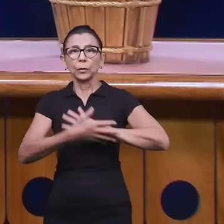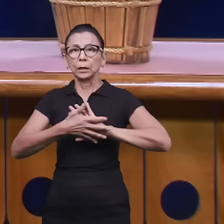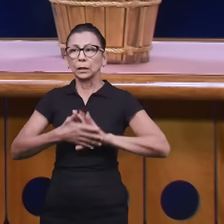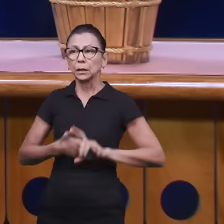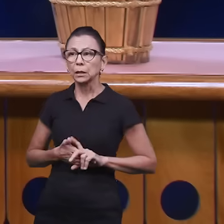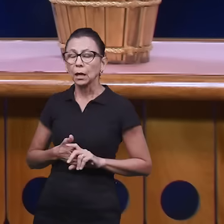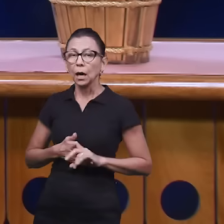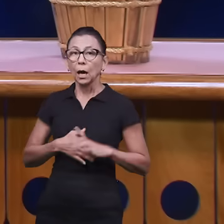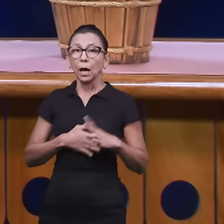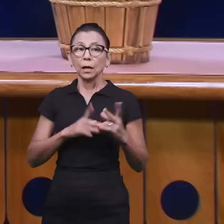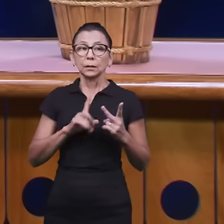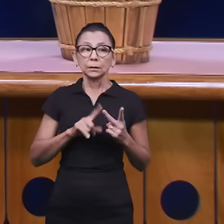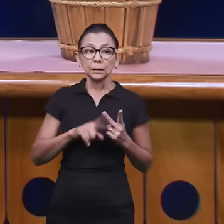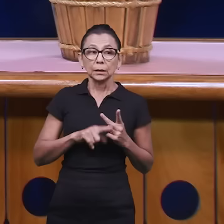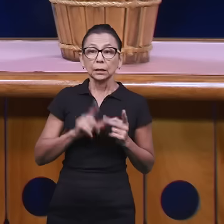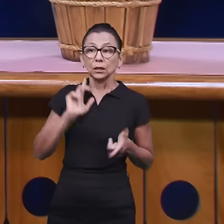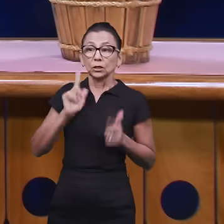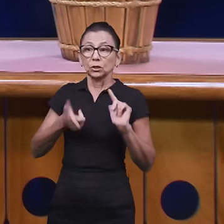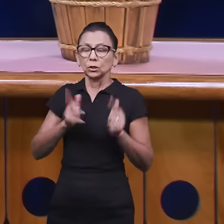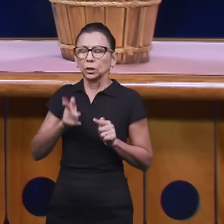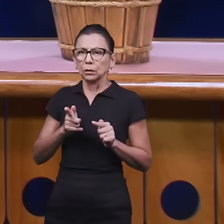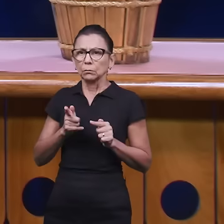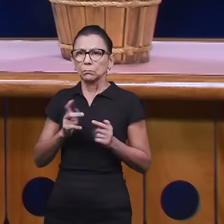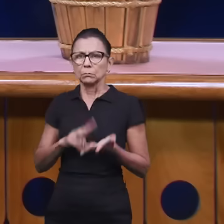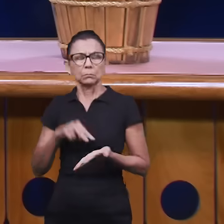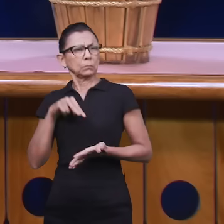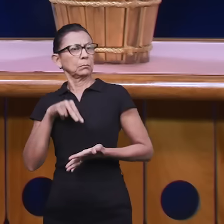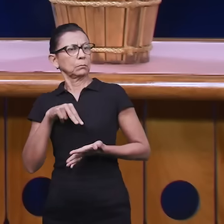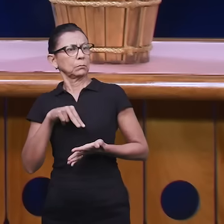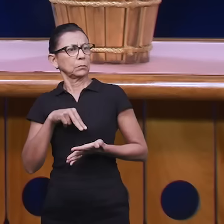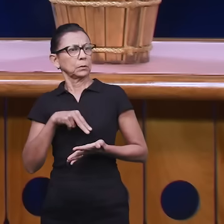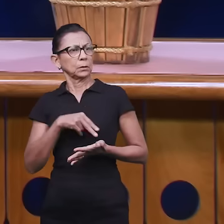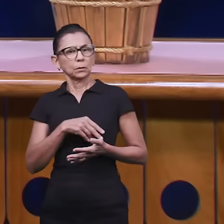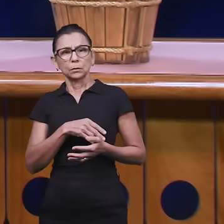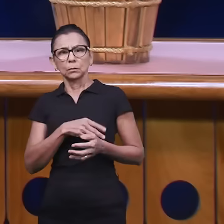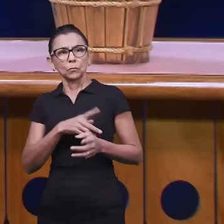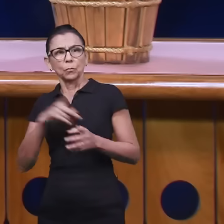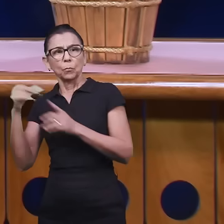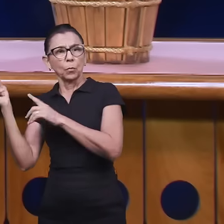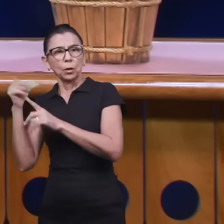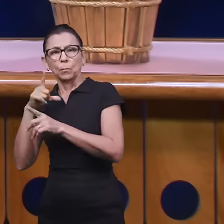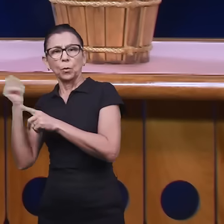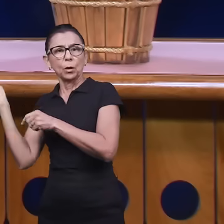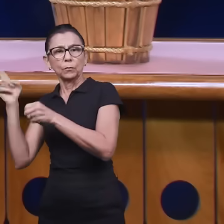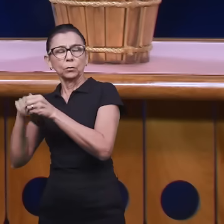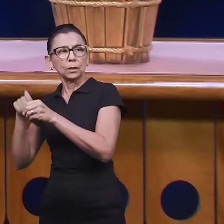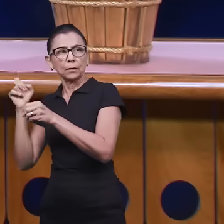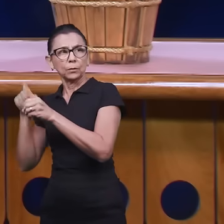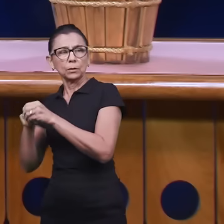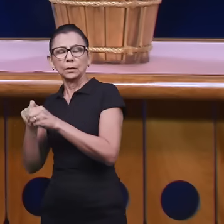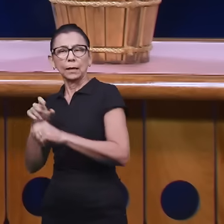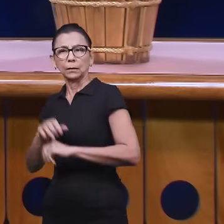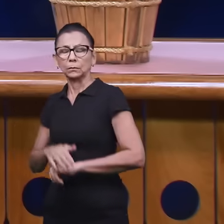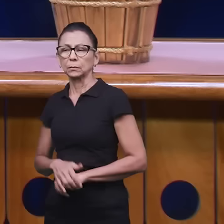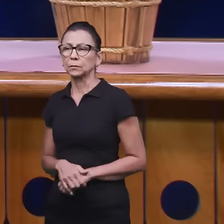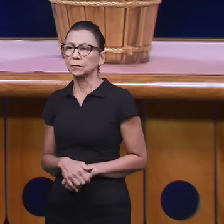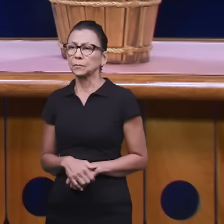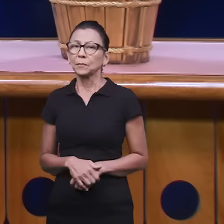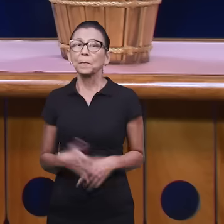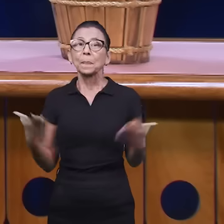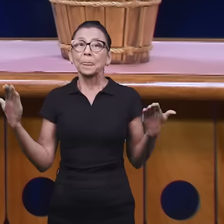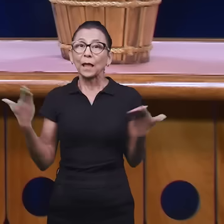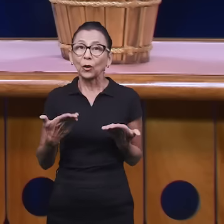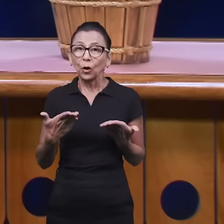cevada é Gideão. A Gideão levantou e disse: vamos voltar porque o Senhor tem nos dado a bênção. Então ele